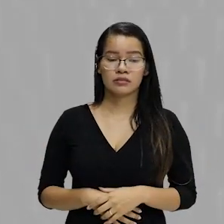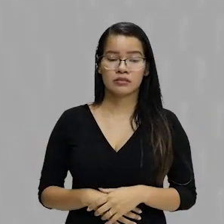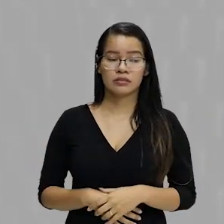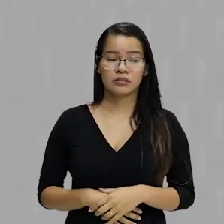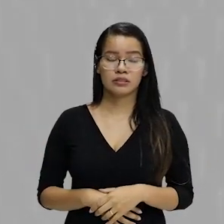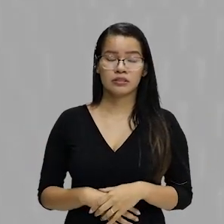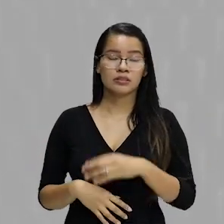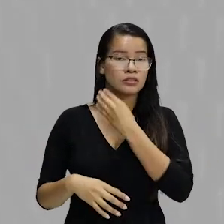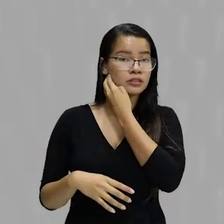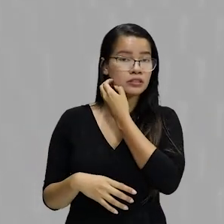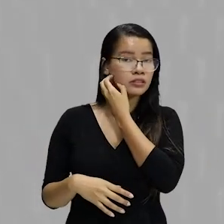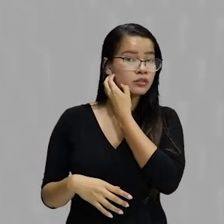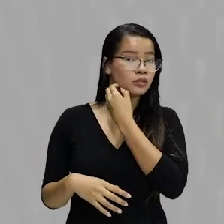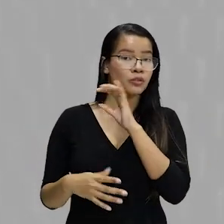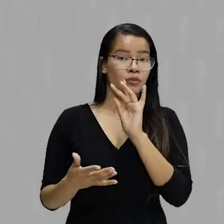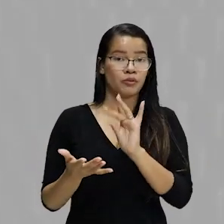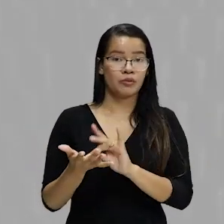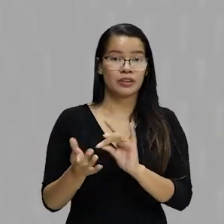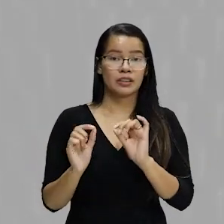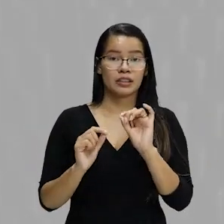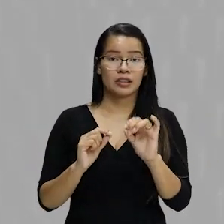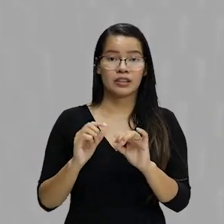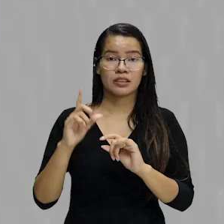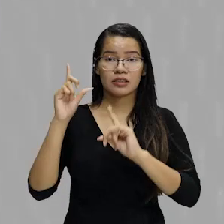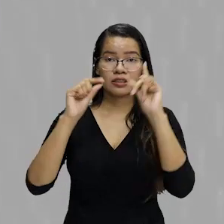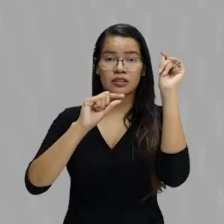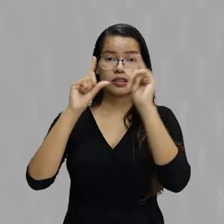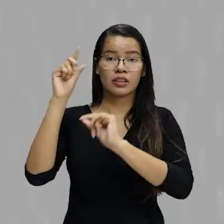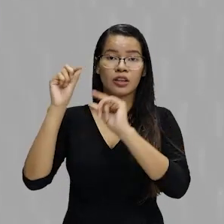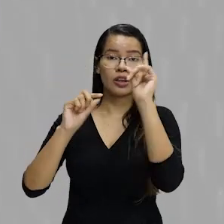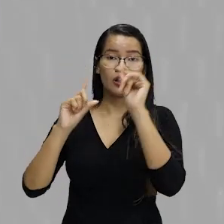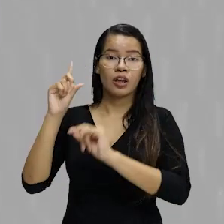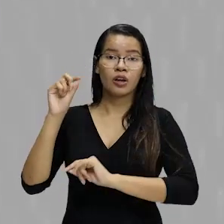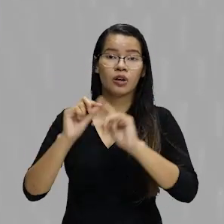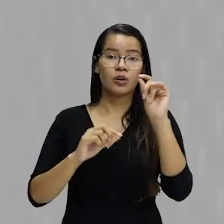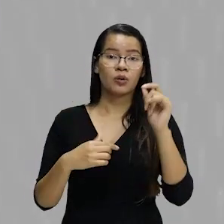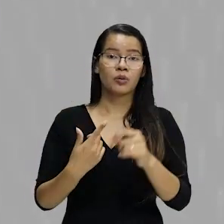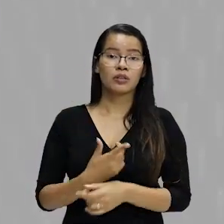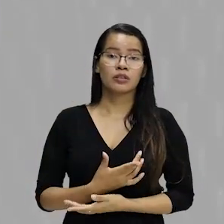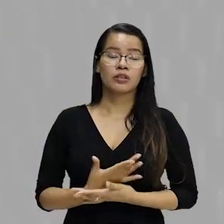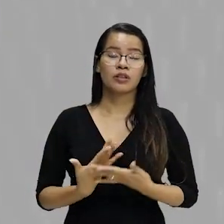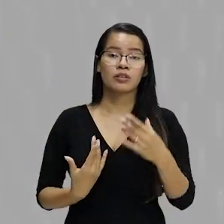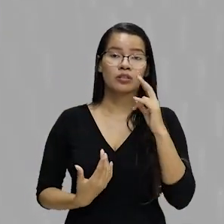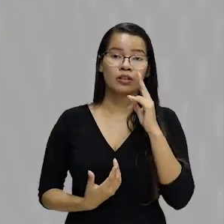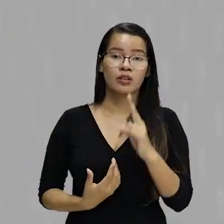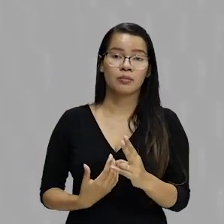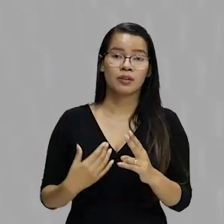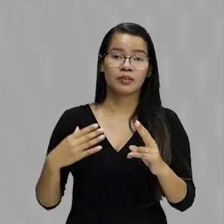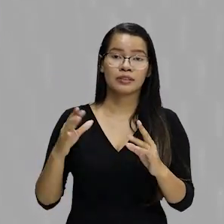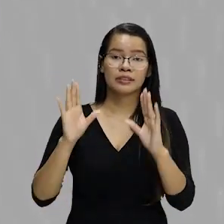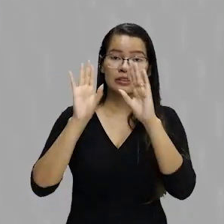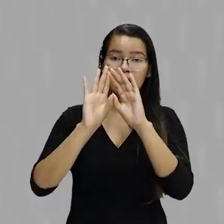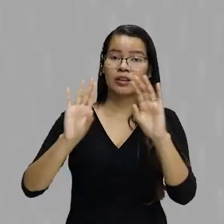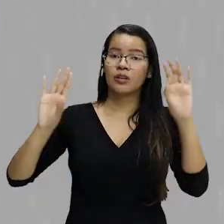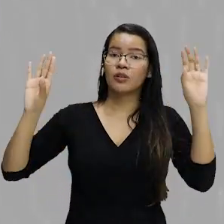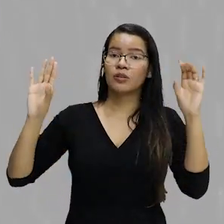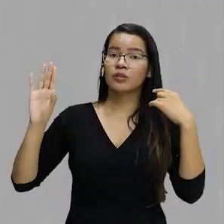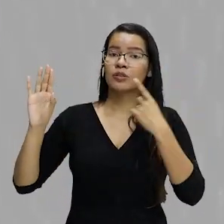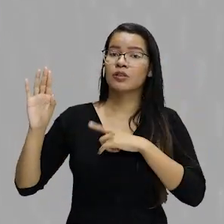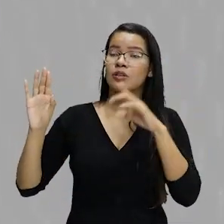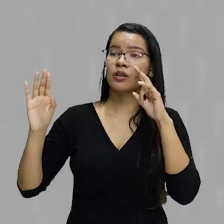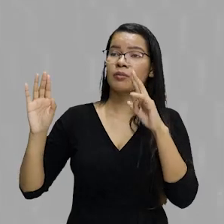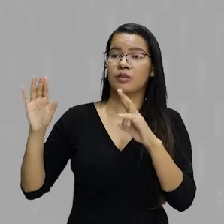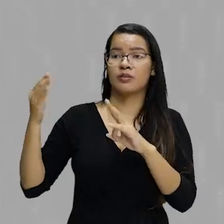Tanto é que as estrelas, quando nós olhamos para o céu, né, os astrônomos dizem que quando nós olhamos o